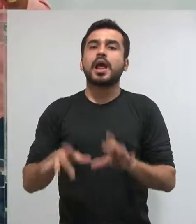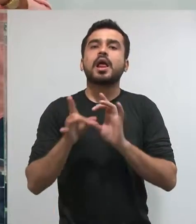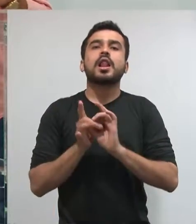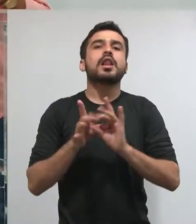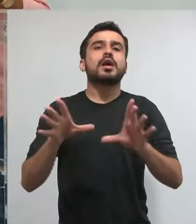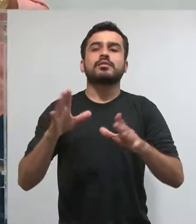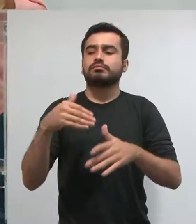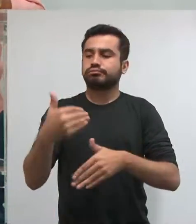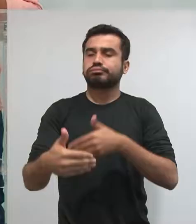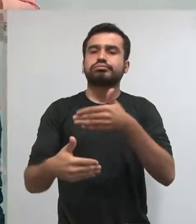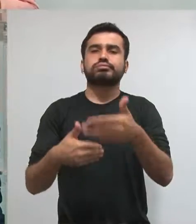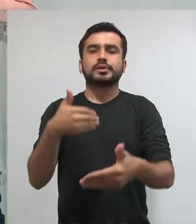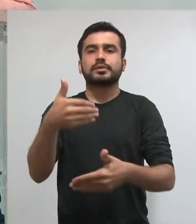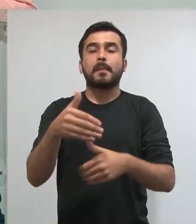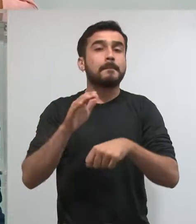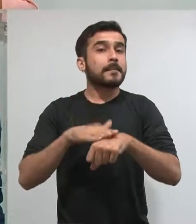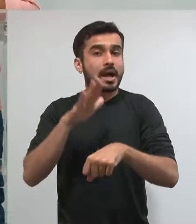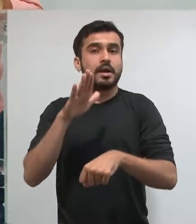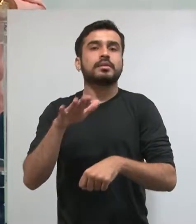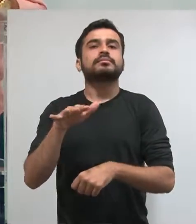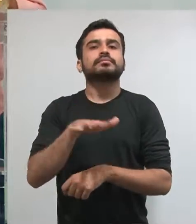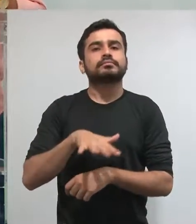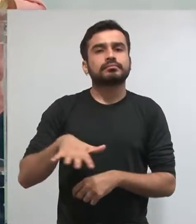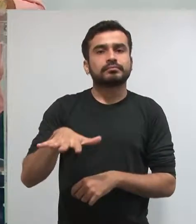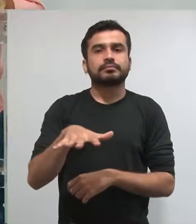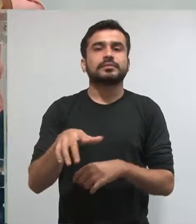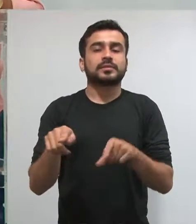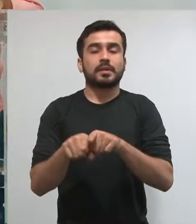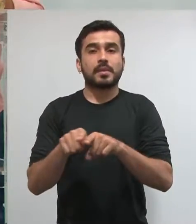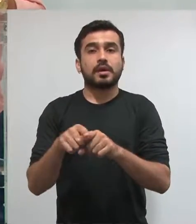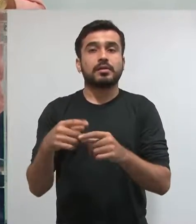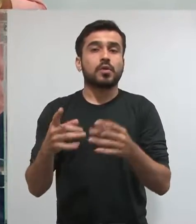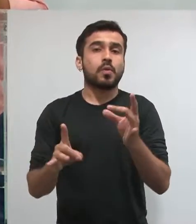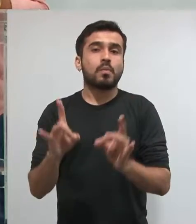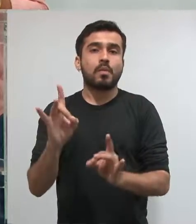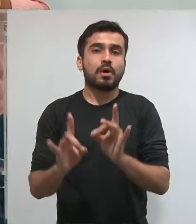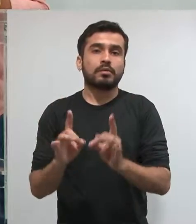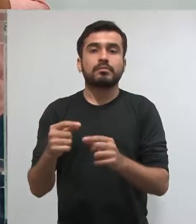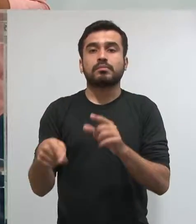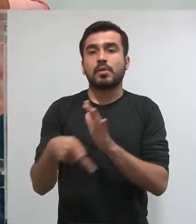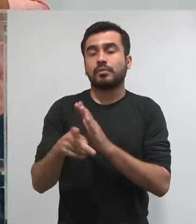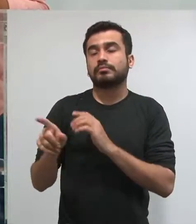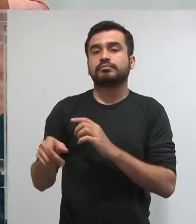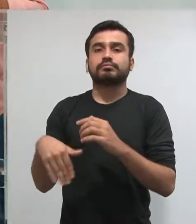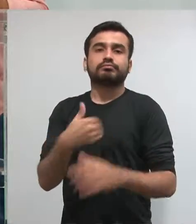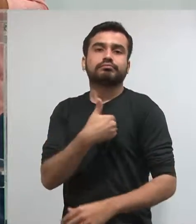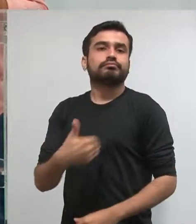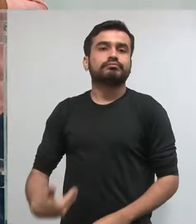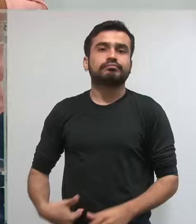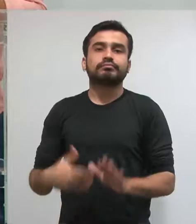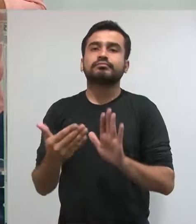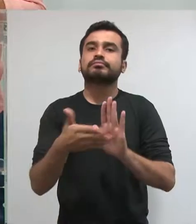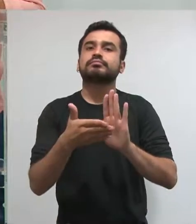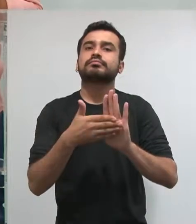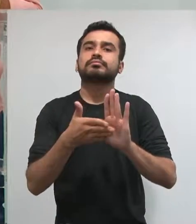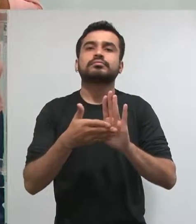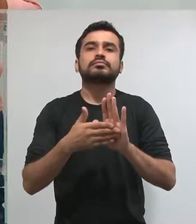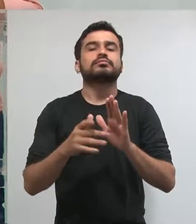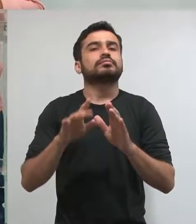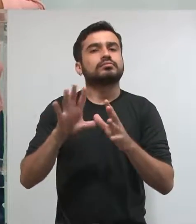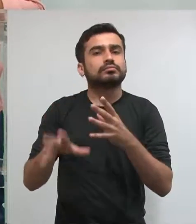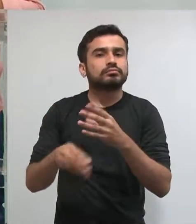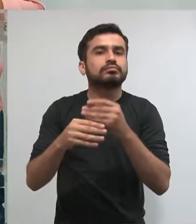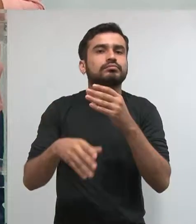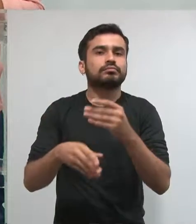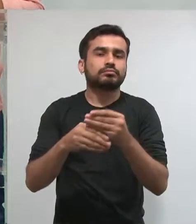um avanço cada vez maior nesse campo e na ação governamental voltado a partir da proposição e implementação